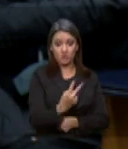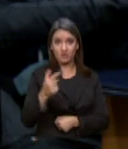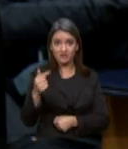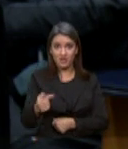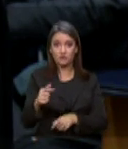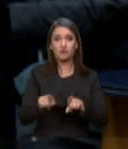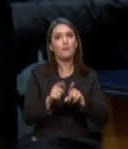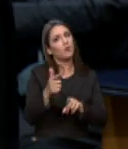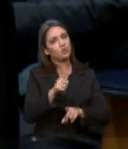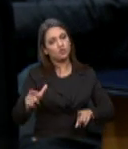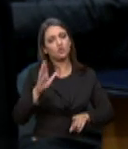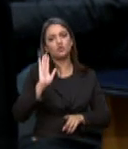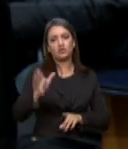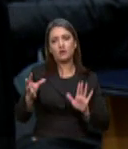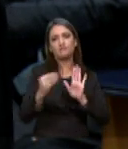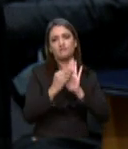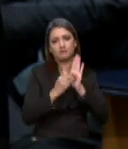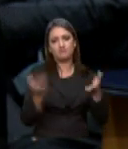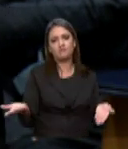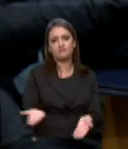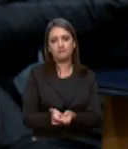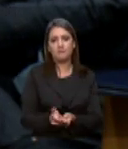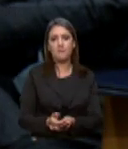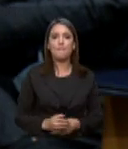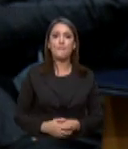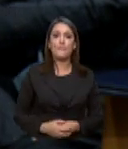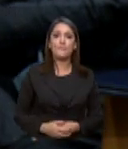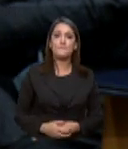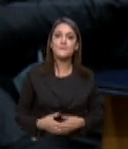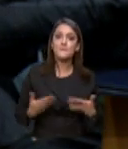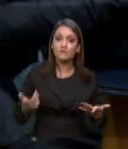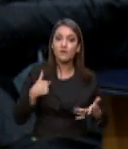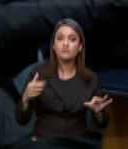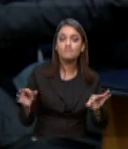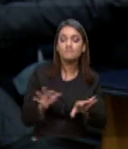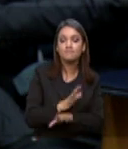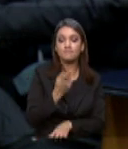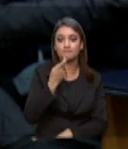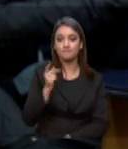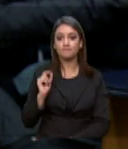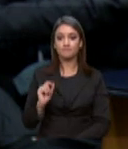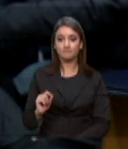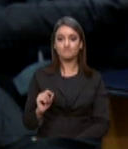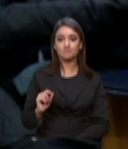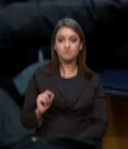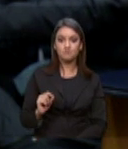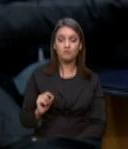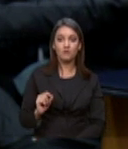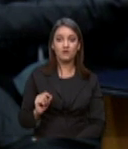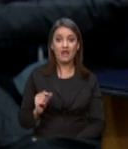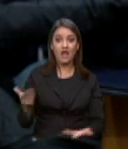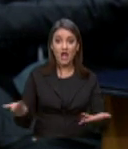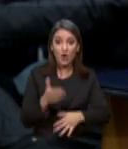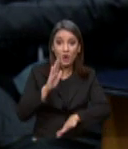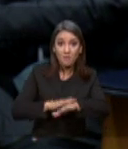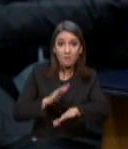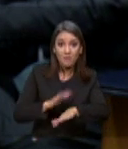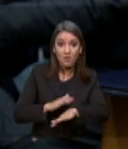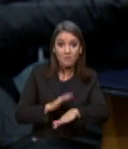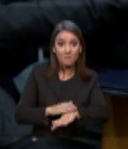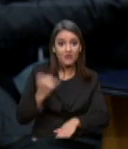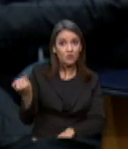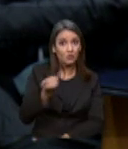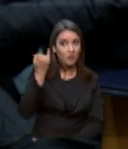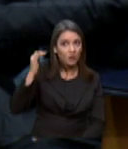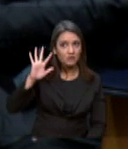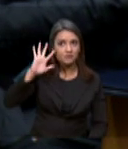demais mencionados na ação. Presidente, concluo no seguinte sentido: estamos em um momento decisivo na história da